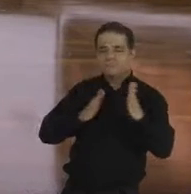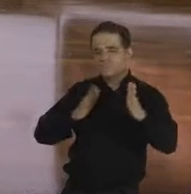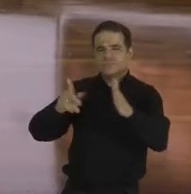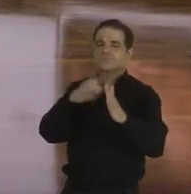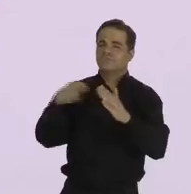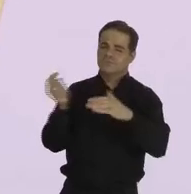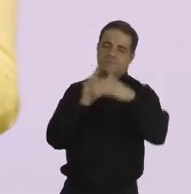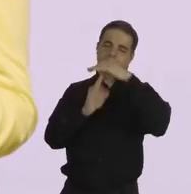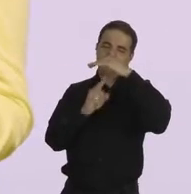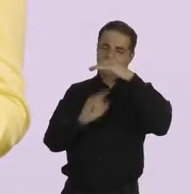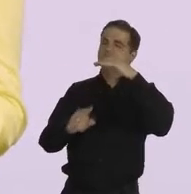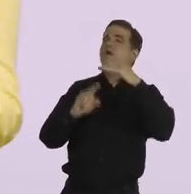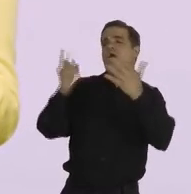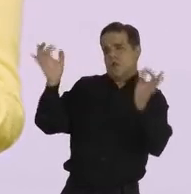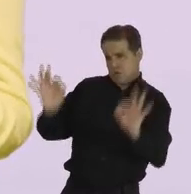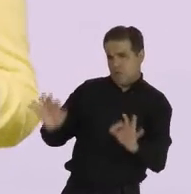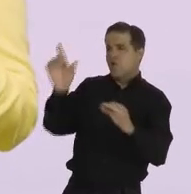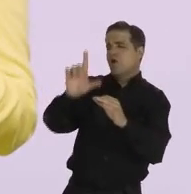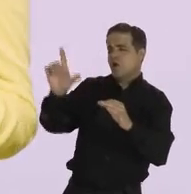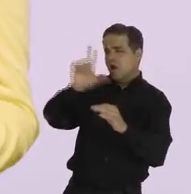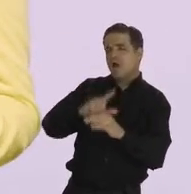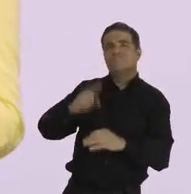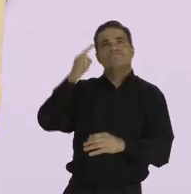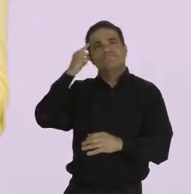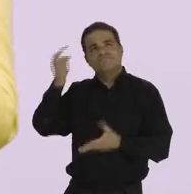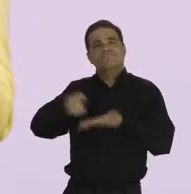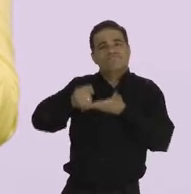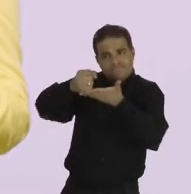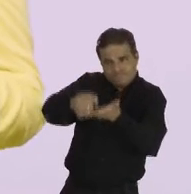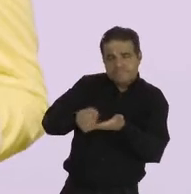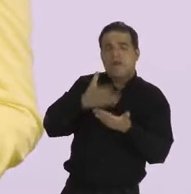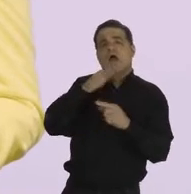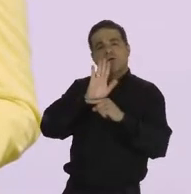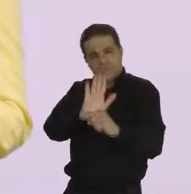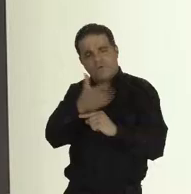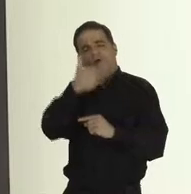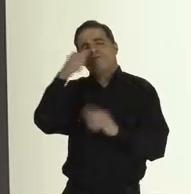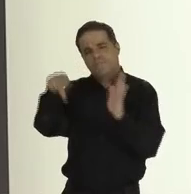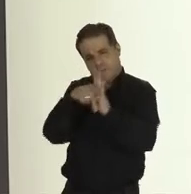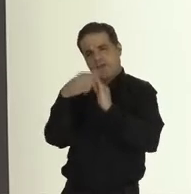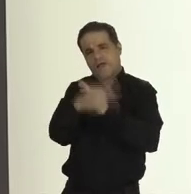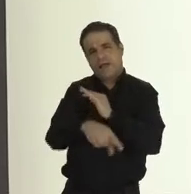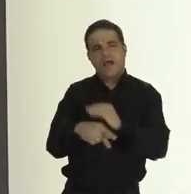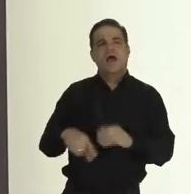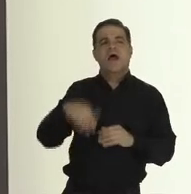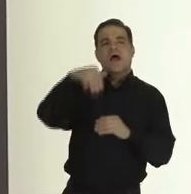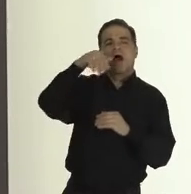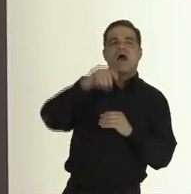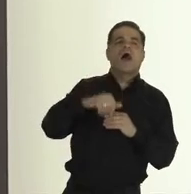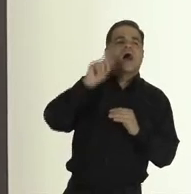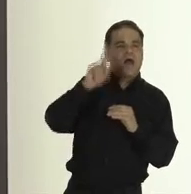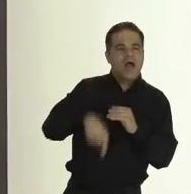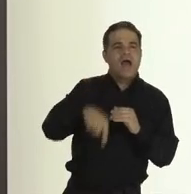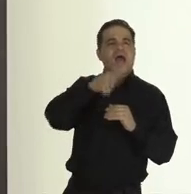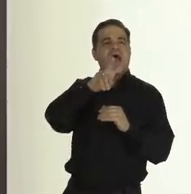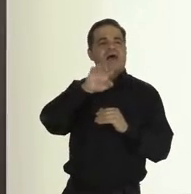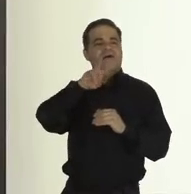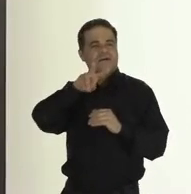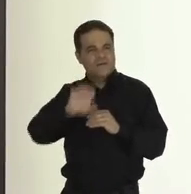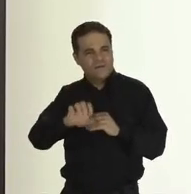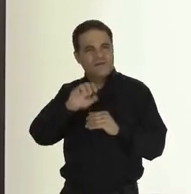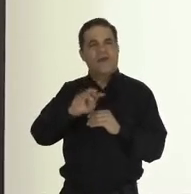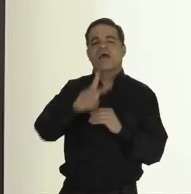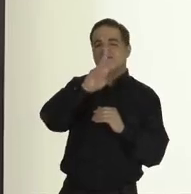jornada dos nossos clientes que claro as soluções de carregamento fazem parte disso a WEG é o nosso parceiro